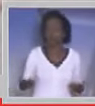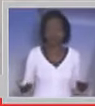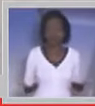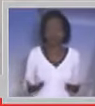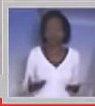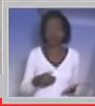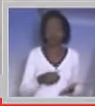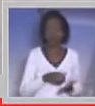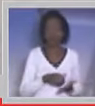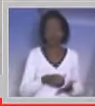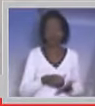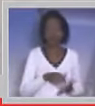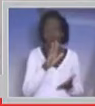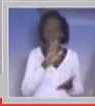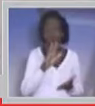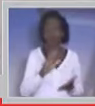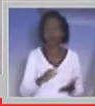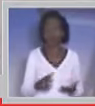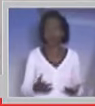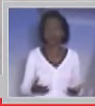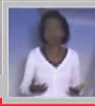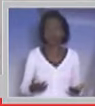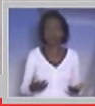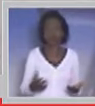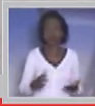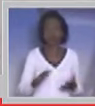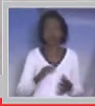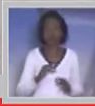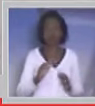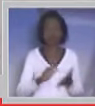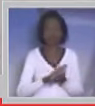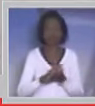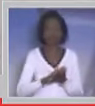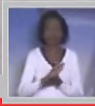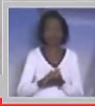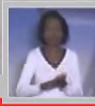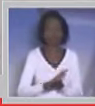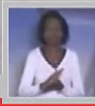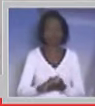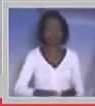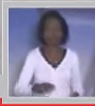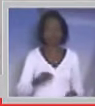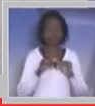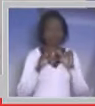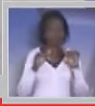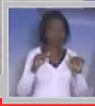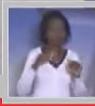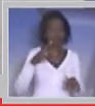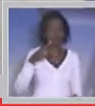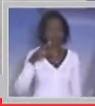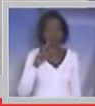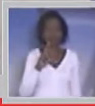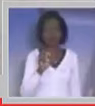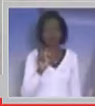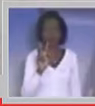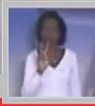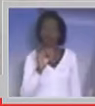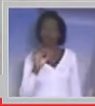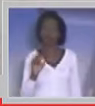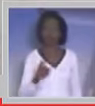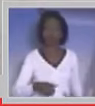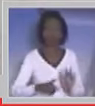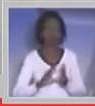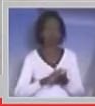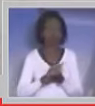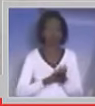literalmente desligados sem nenhum aviso prévio sem nenhuma explicação Simplesmente saiu